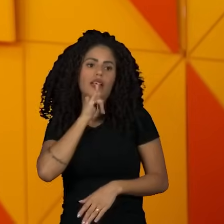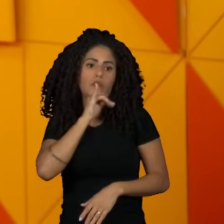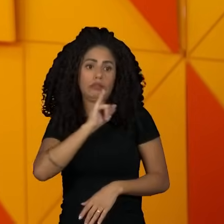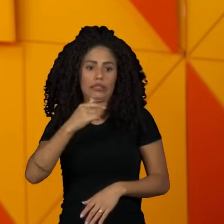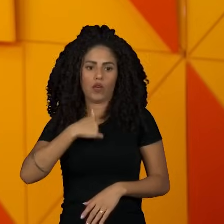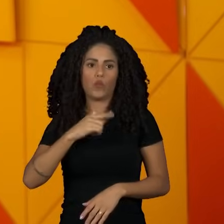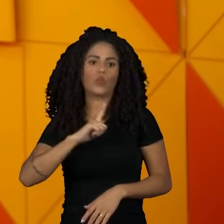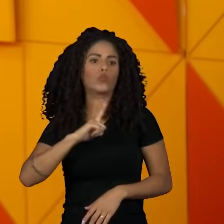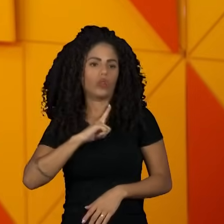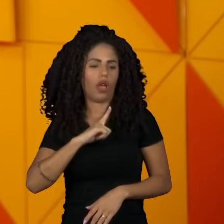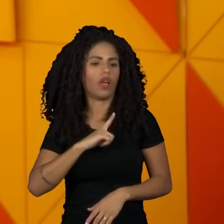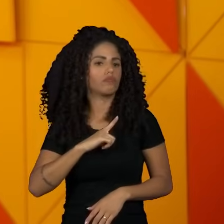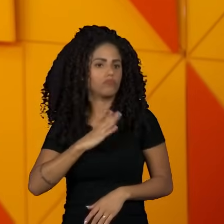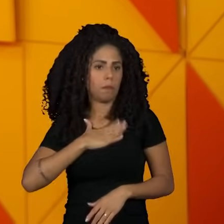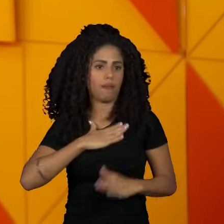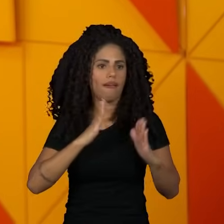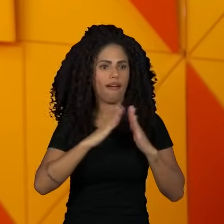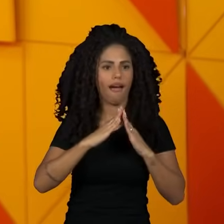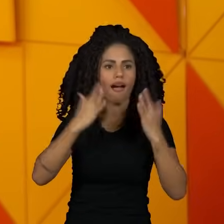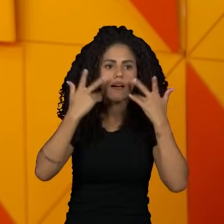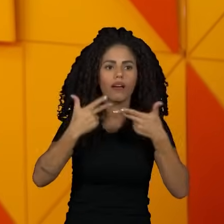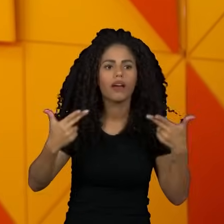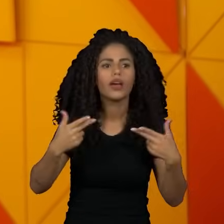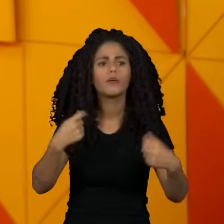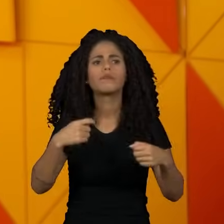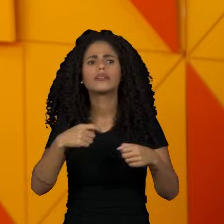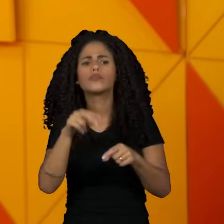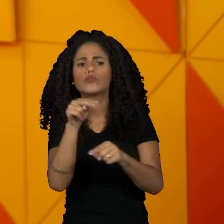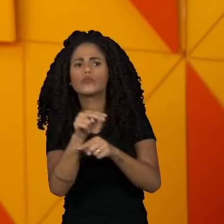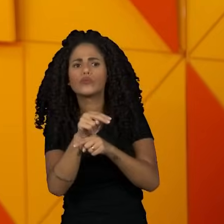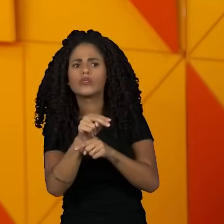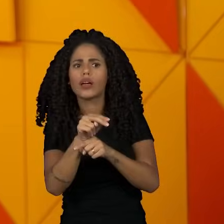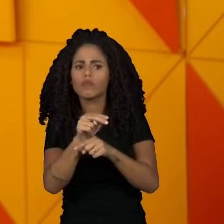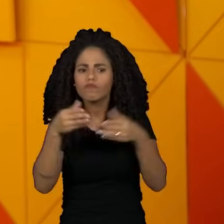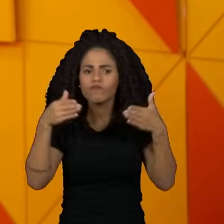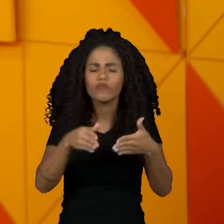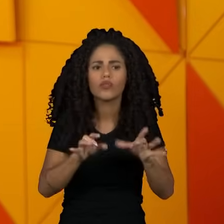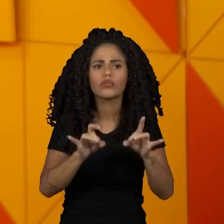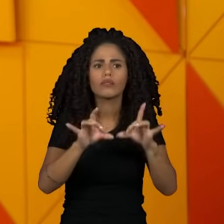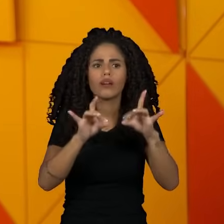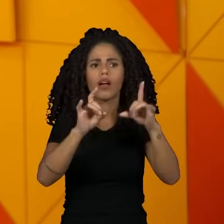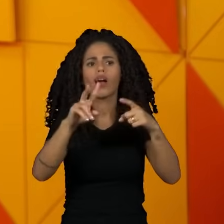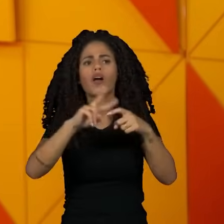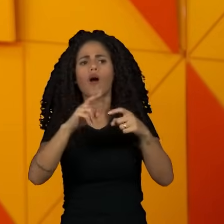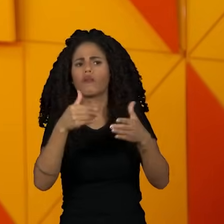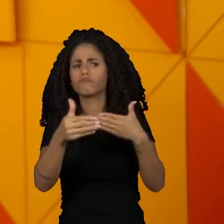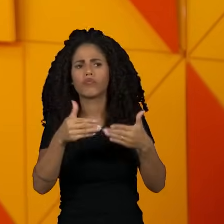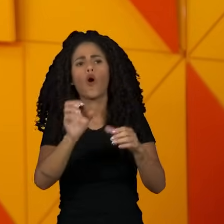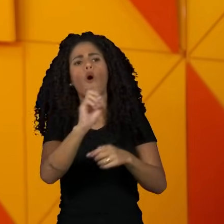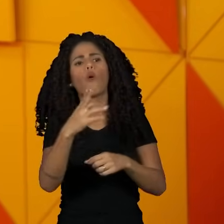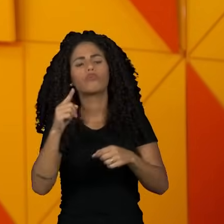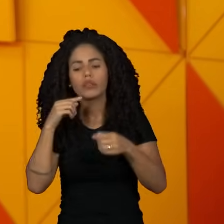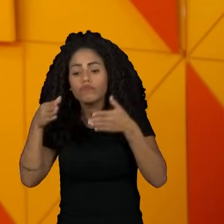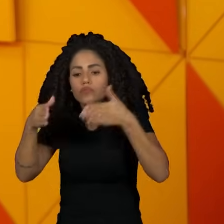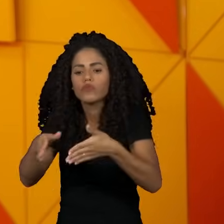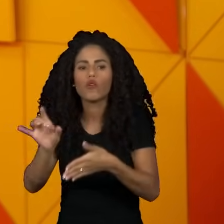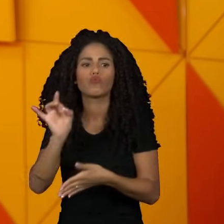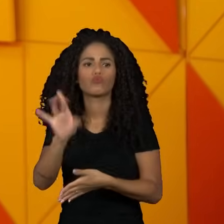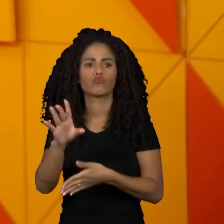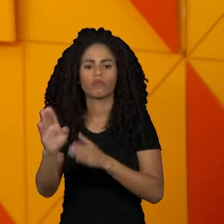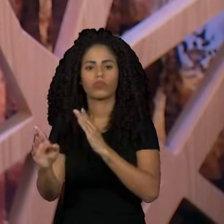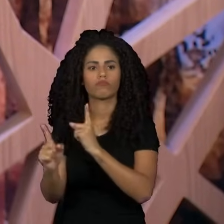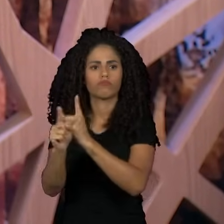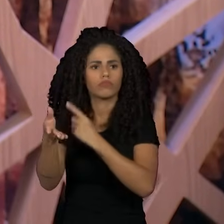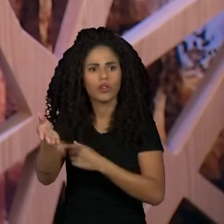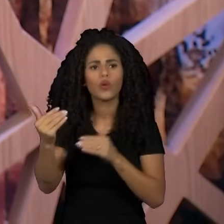animal desse e esse animal fica doente, eu preciso de algum cuidado, eu vou num veterinário comum ou tenho um veterinário especializado para esse